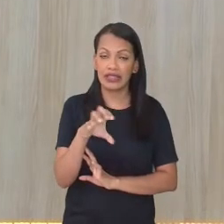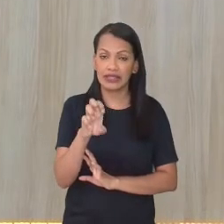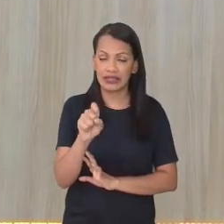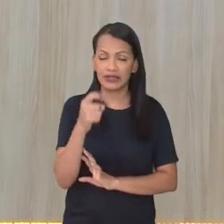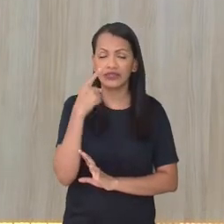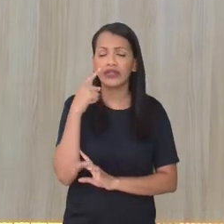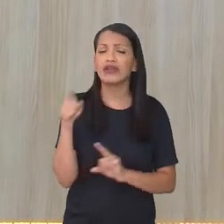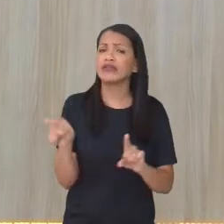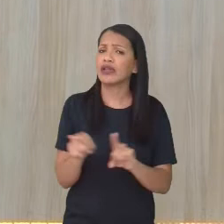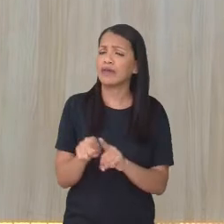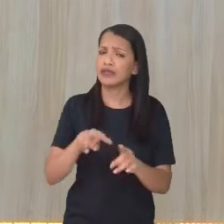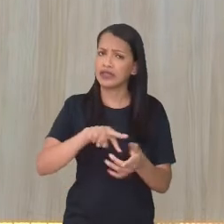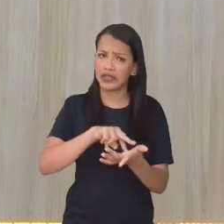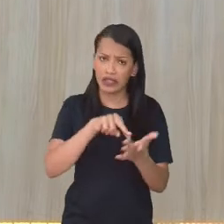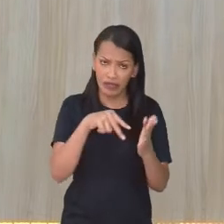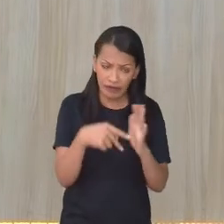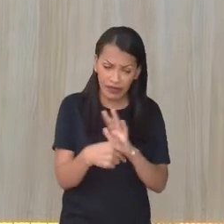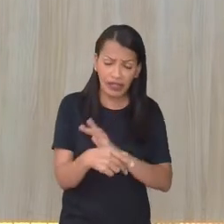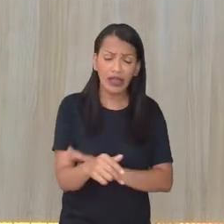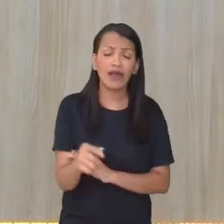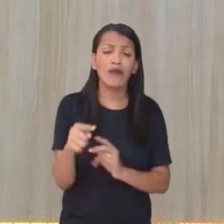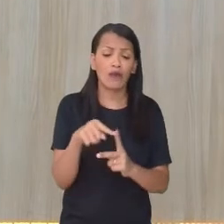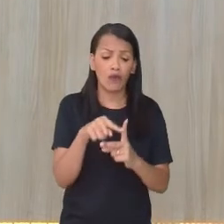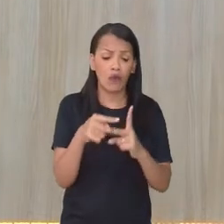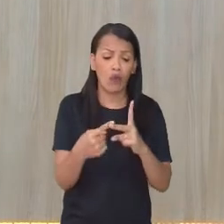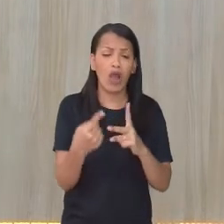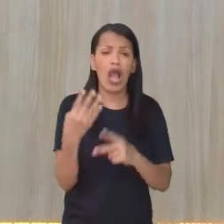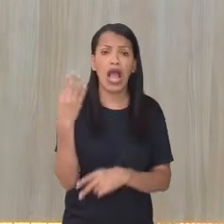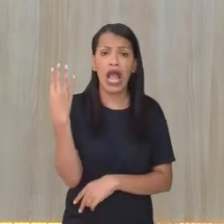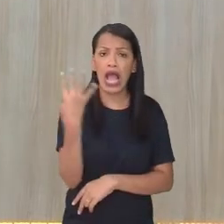ângulos. Lembrando que os ângulos são